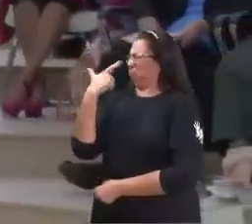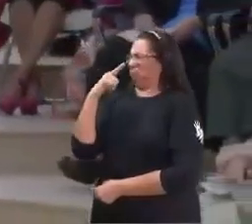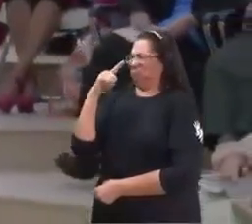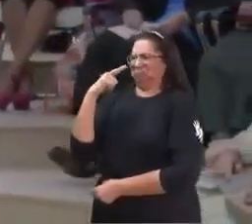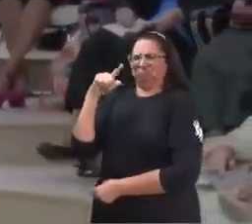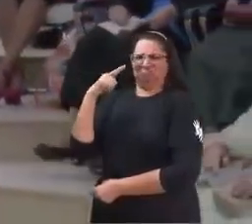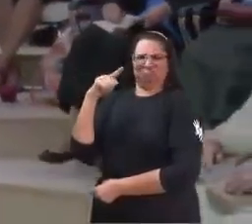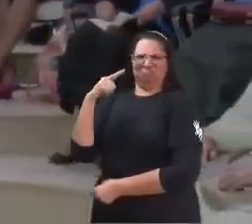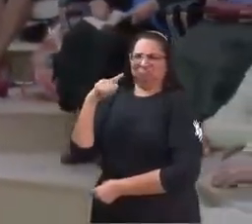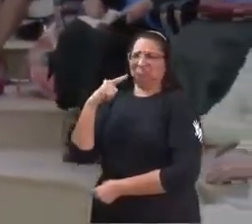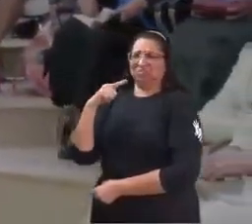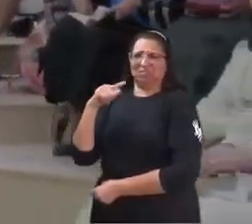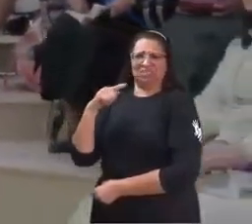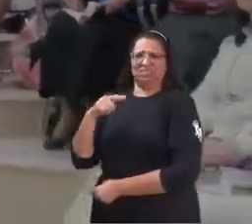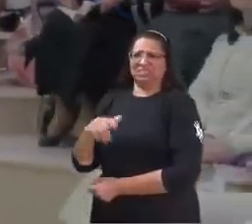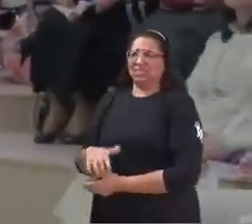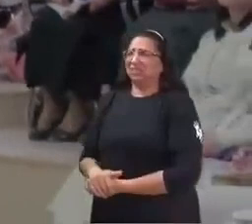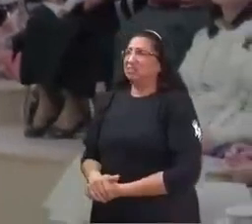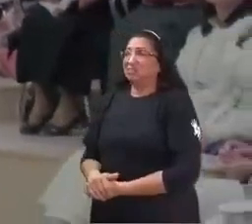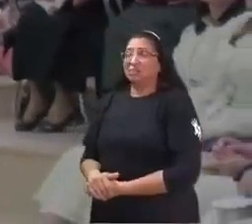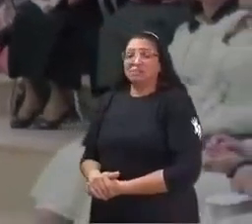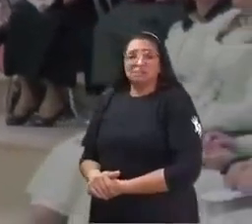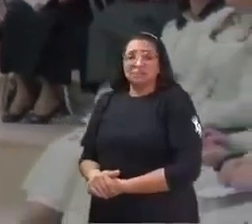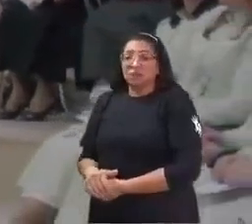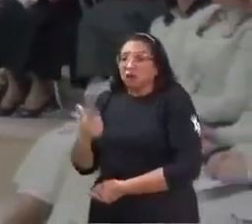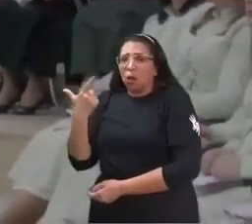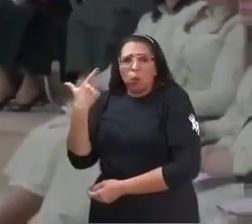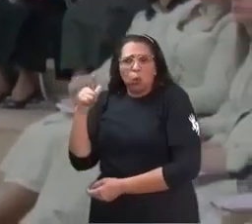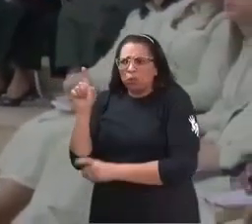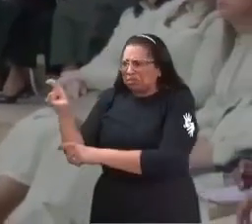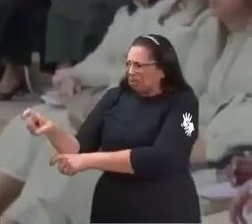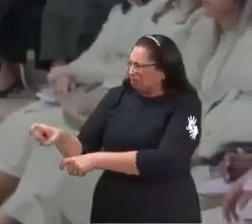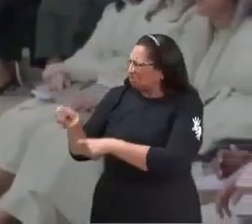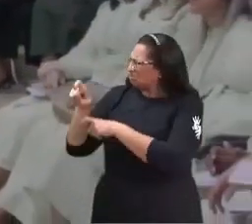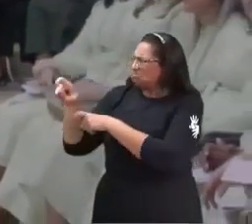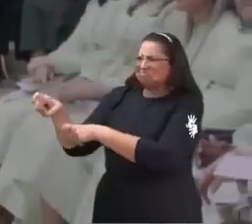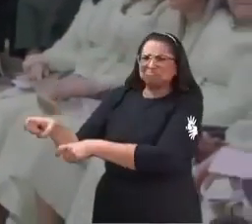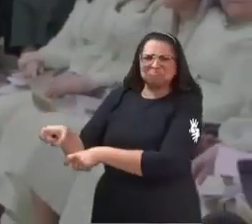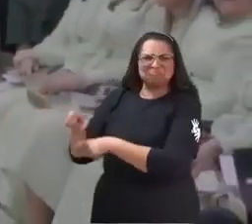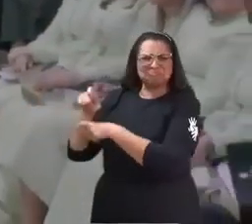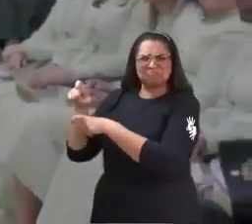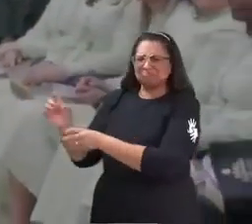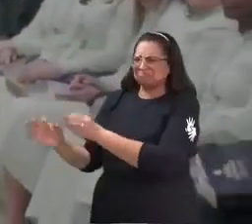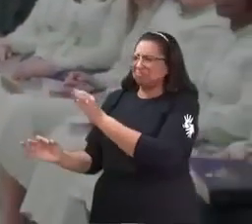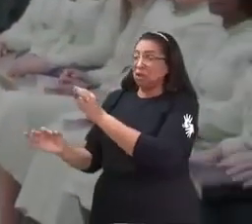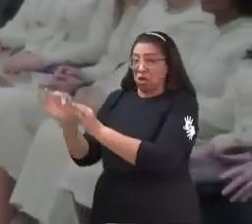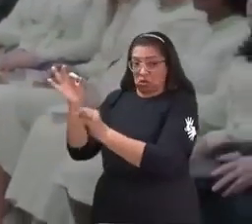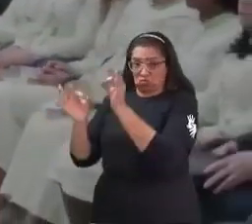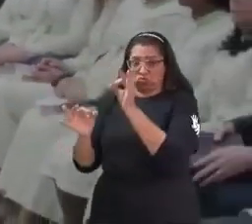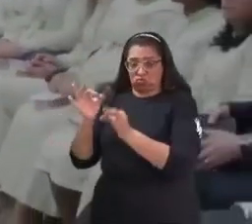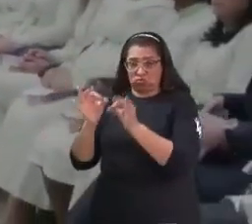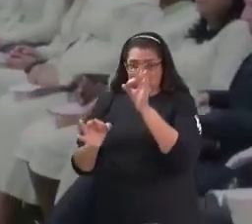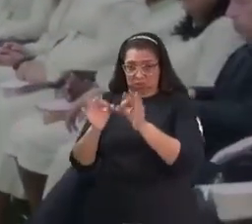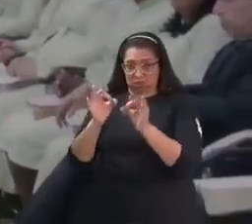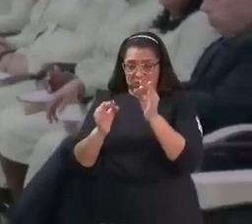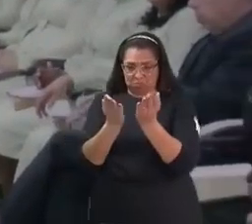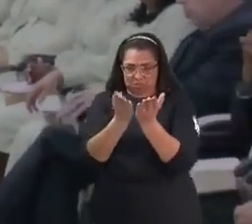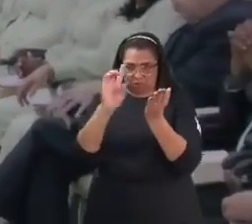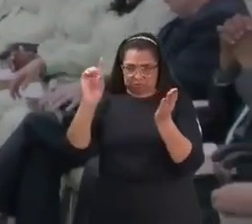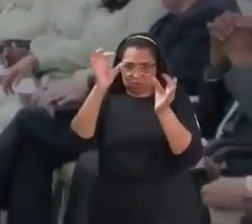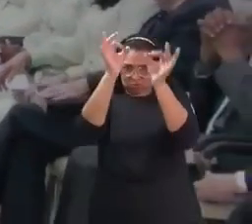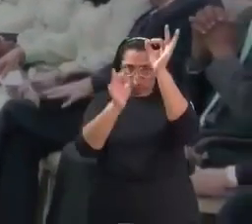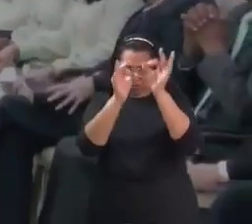Quando as exportações e importações não entravam. Juízes 6, 5 e 6.